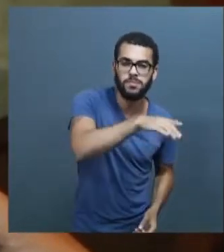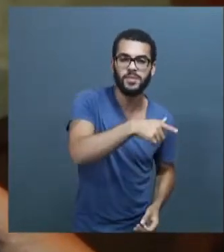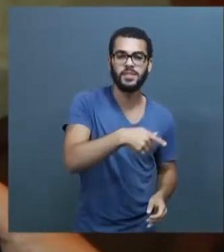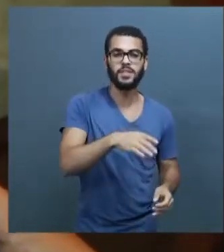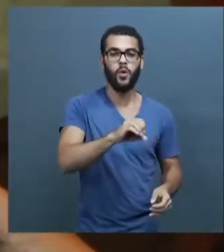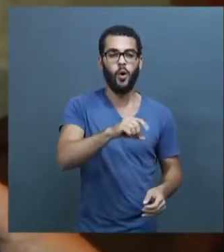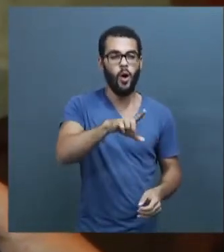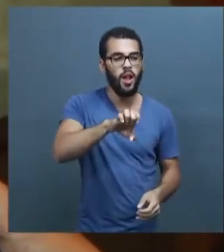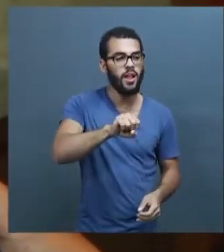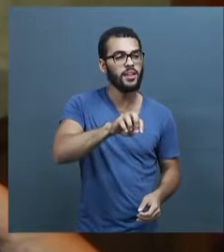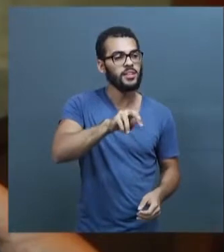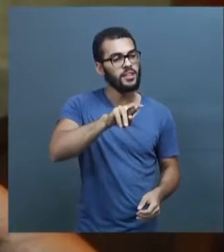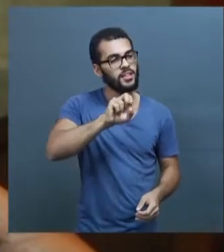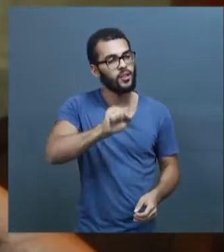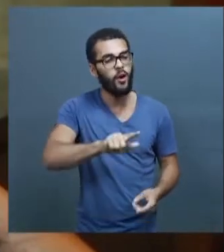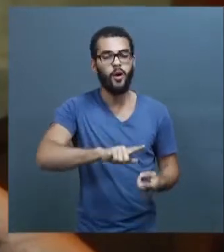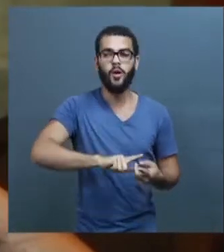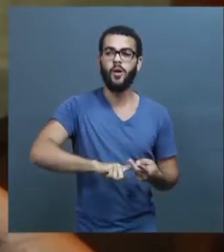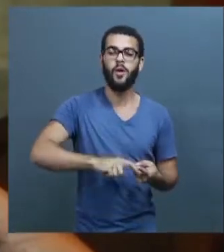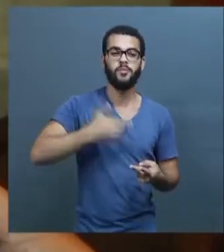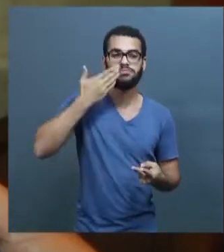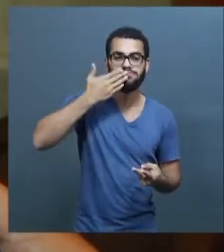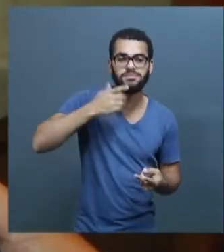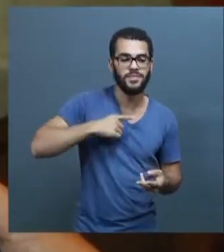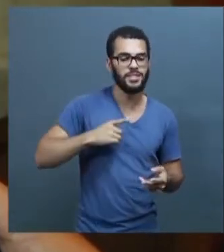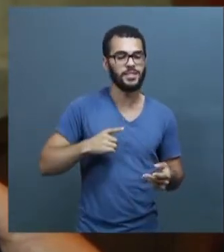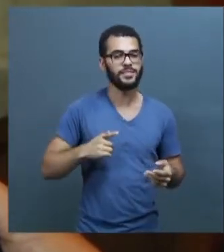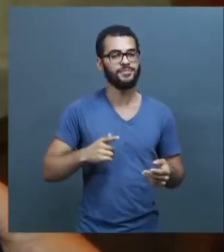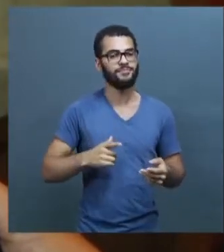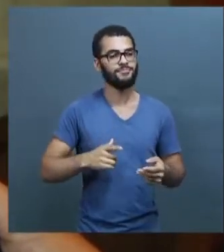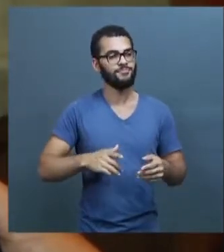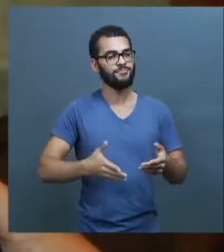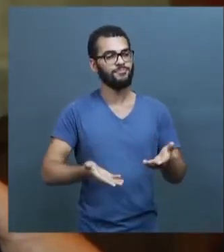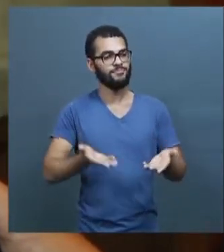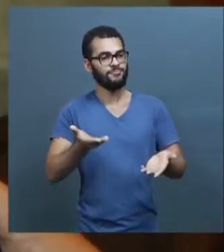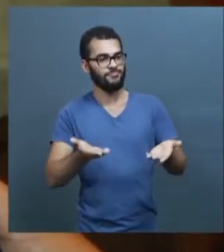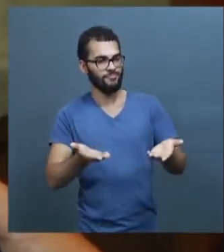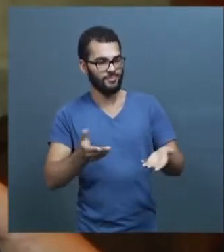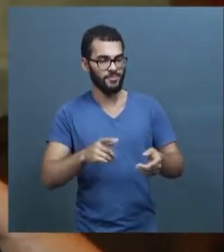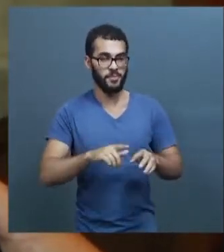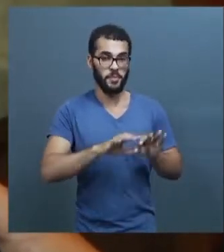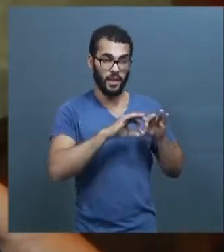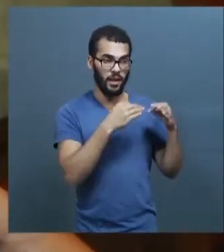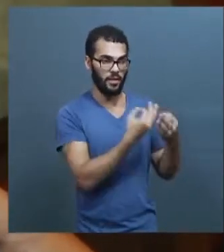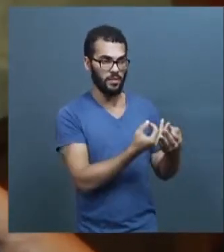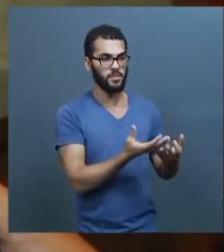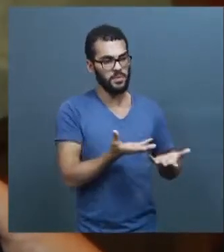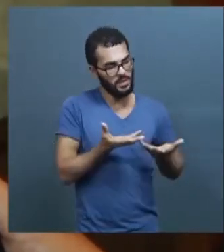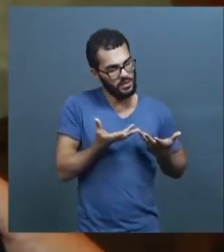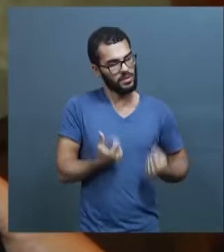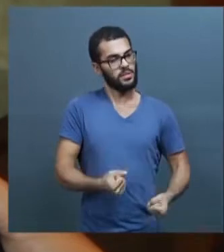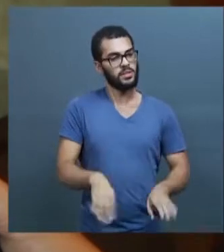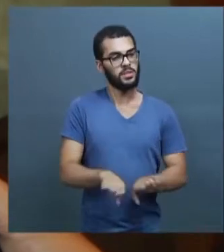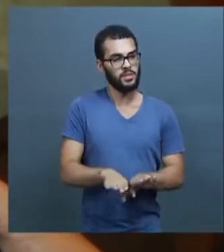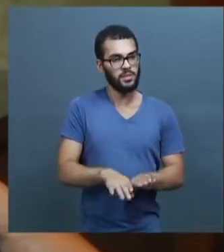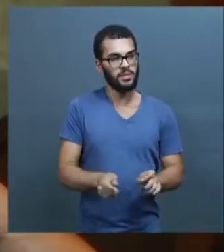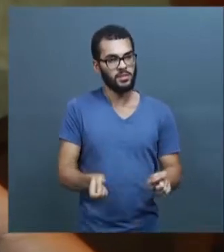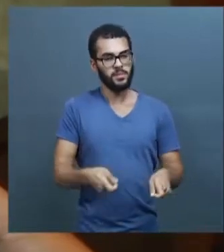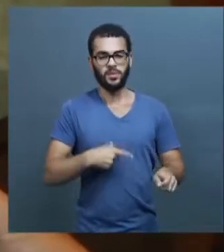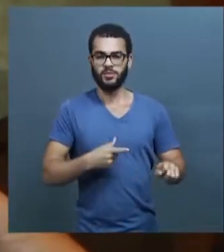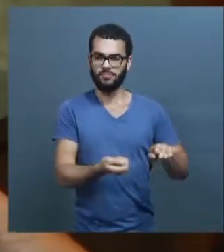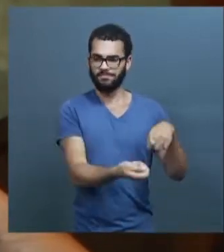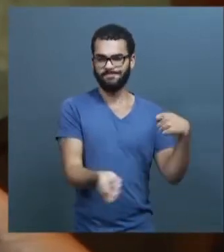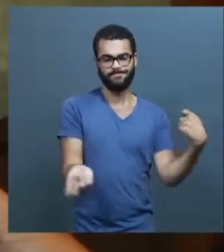colesterol, glicemia, então os resultados estão sendo bem positivos. As famílias, na verdade, elas abraçam a causa mesmo e conseguem fazer essas